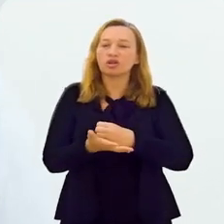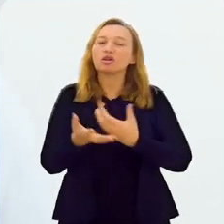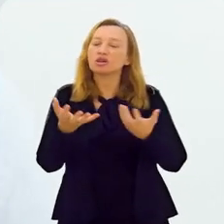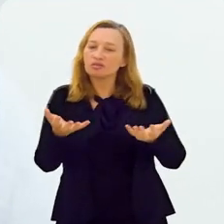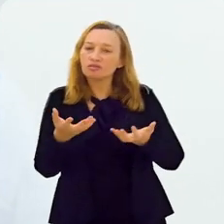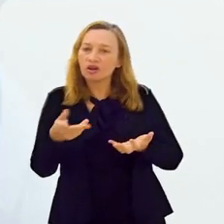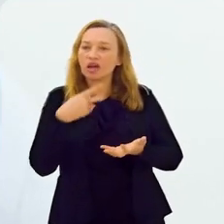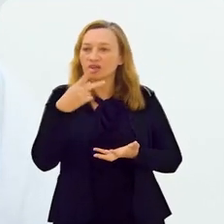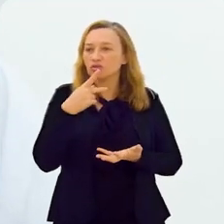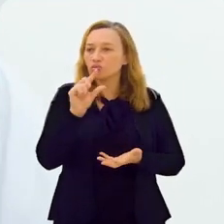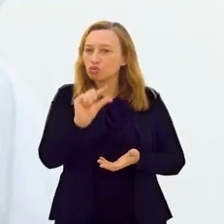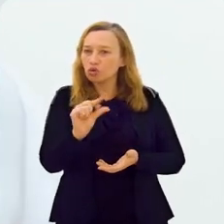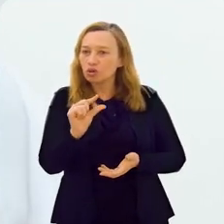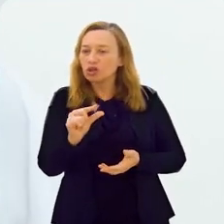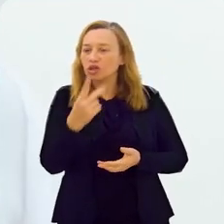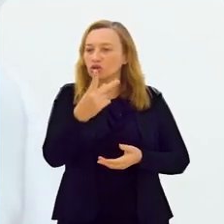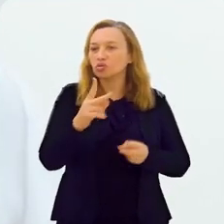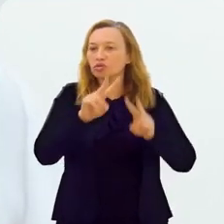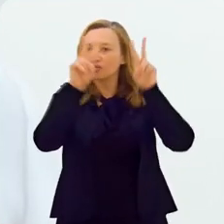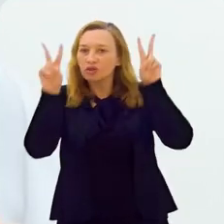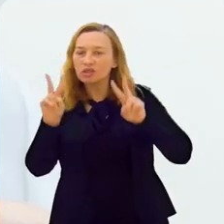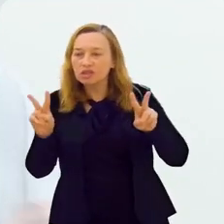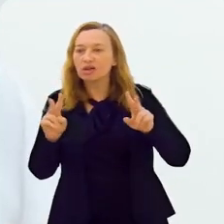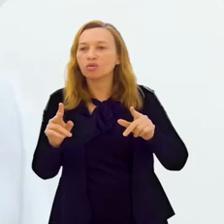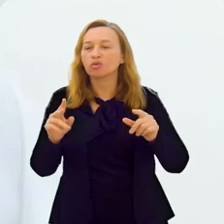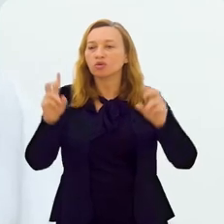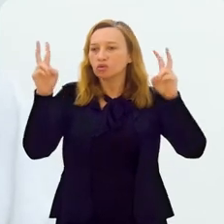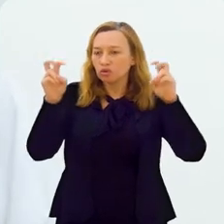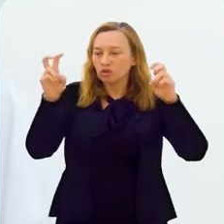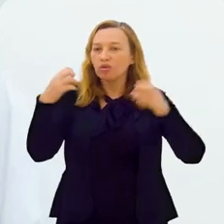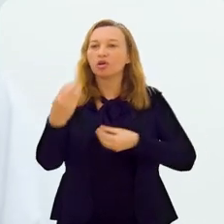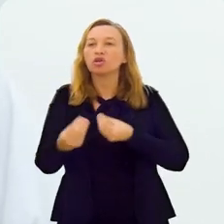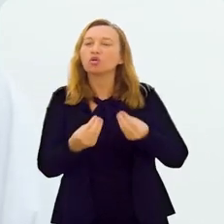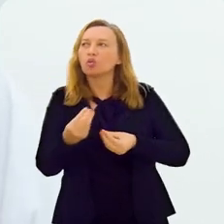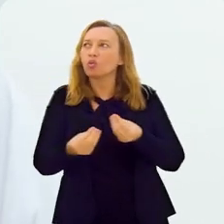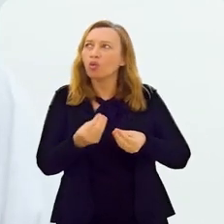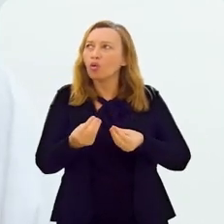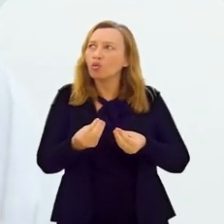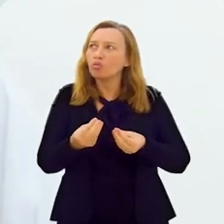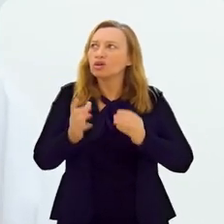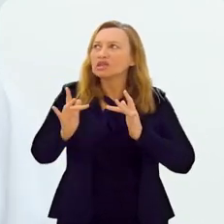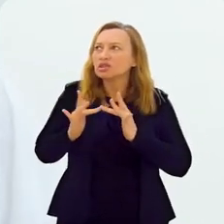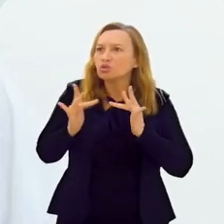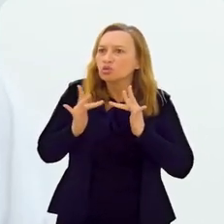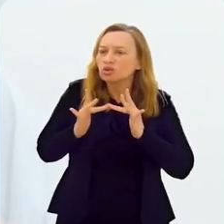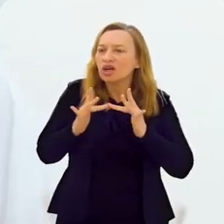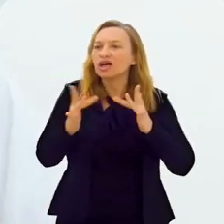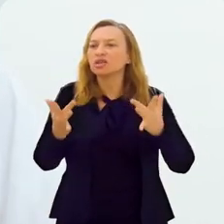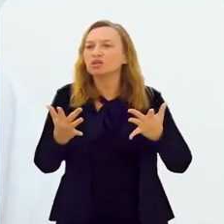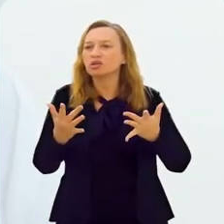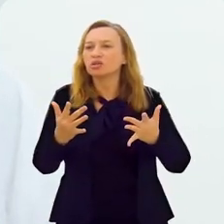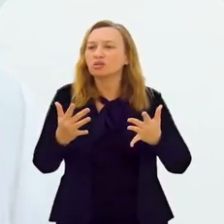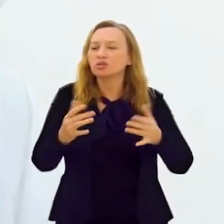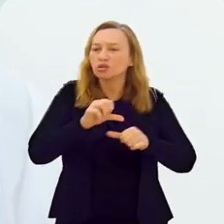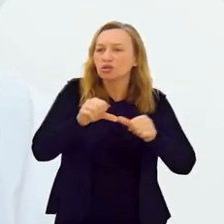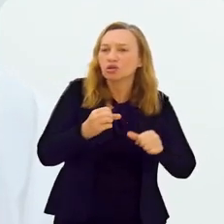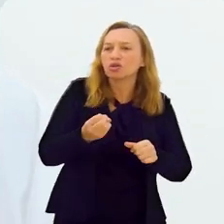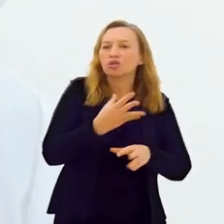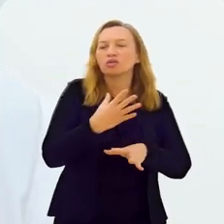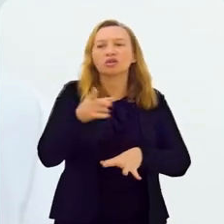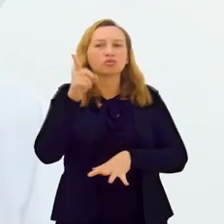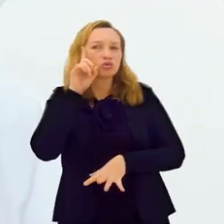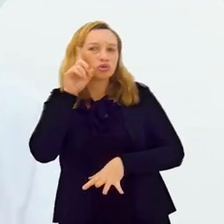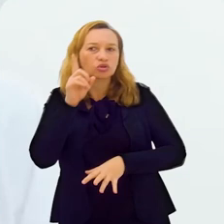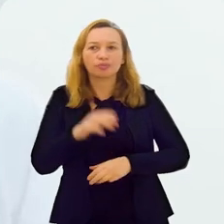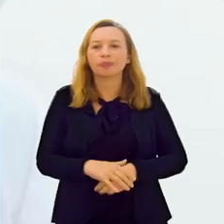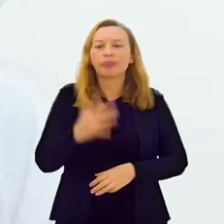as questões de sustentabilidade. Eu queria que você falasse um pouquinho sobre a tua visão a respeito desse tema e de como assim, esse contato